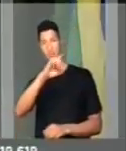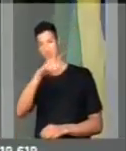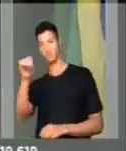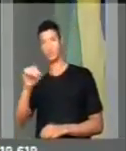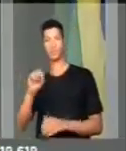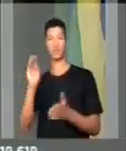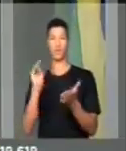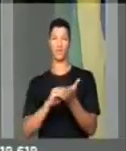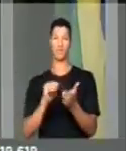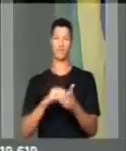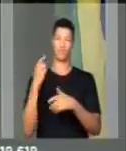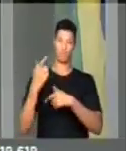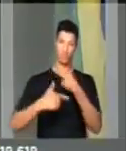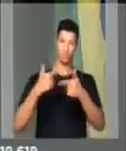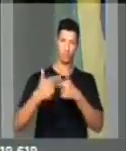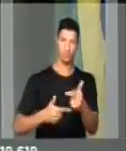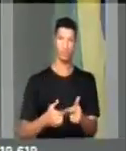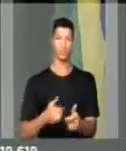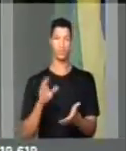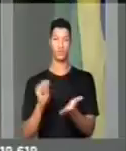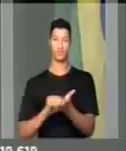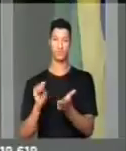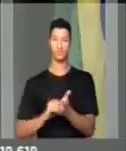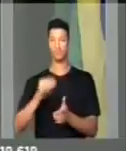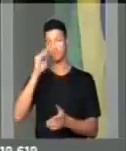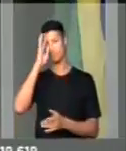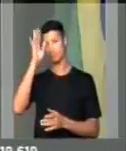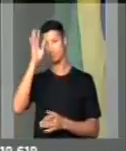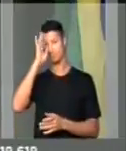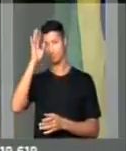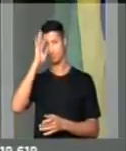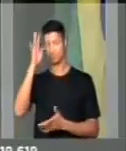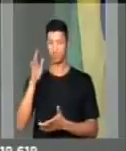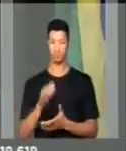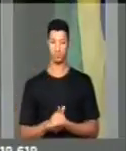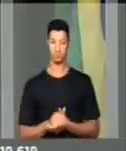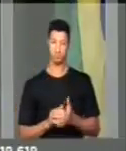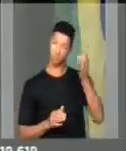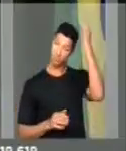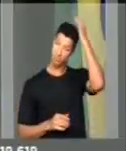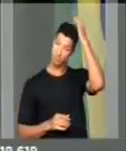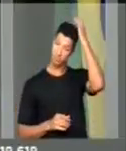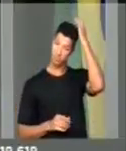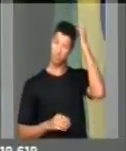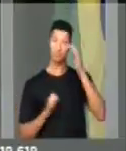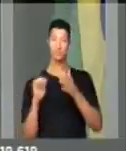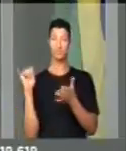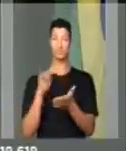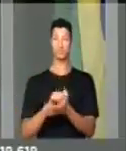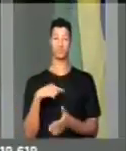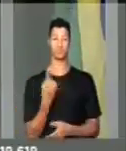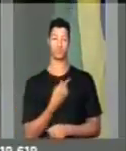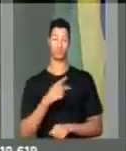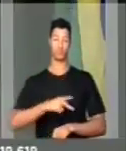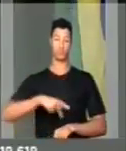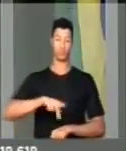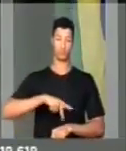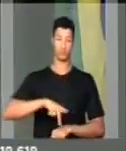o desemprego, a falta de esperança que se instalou no nosso